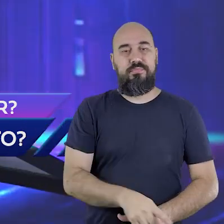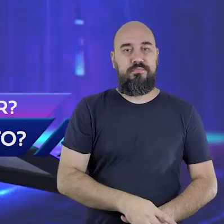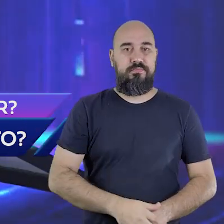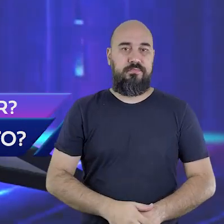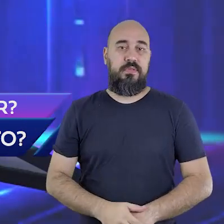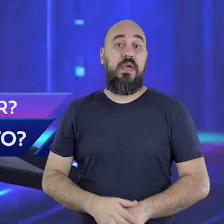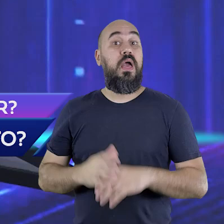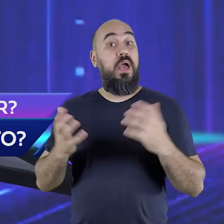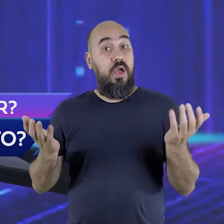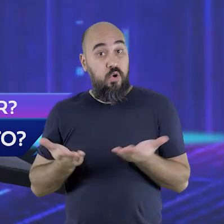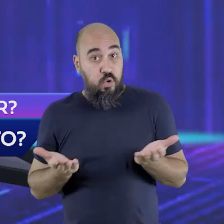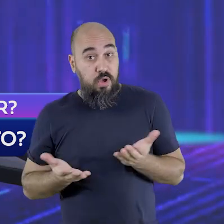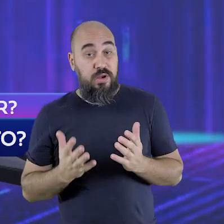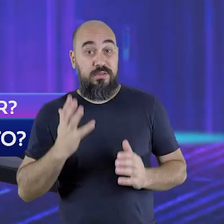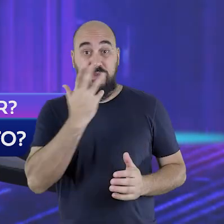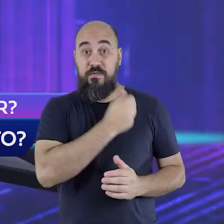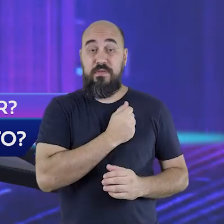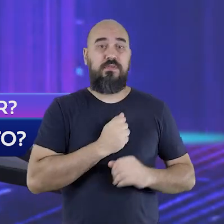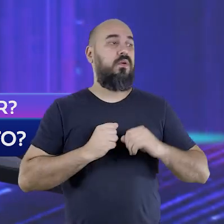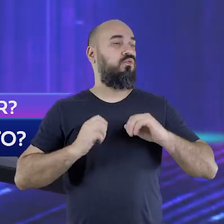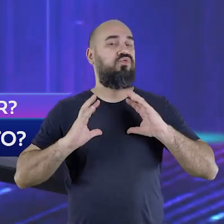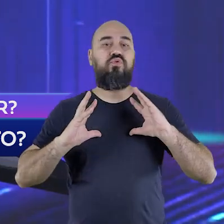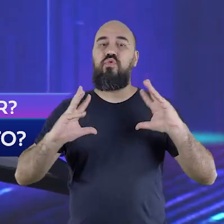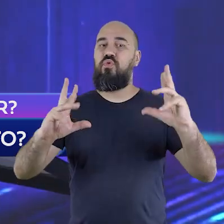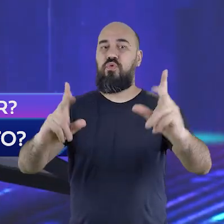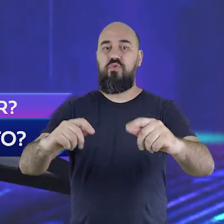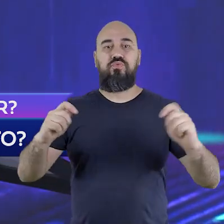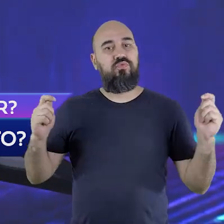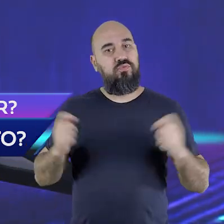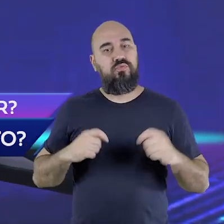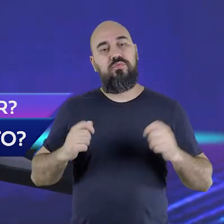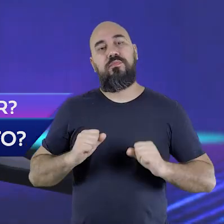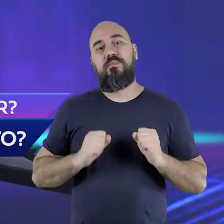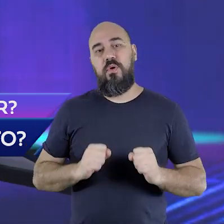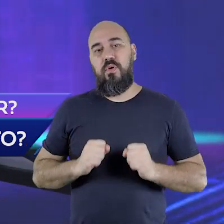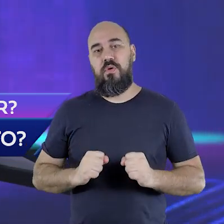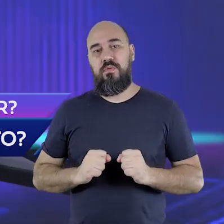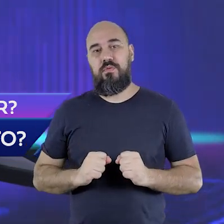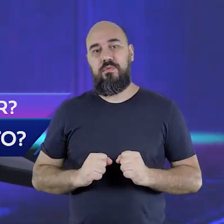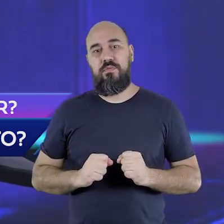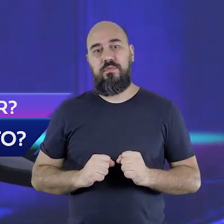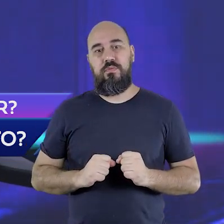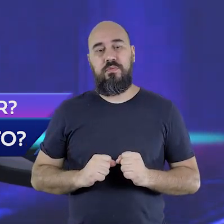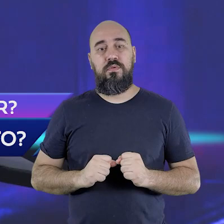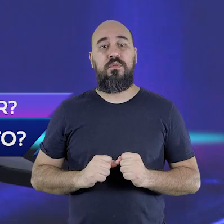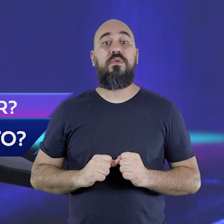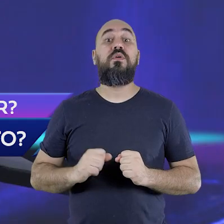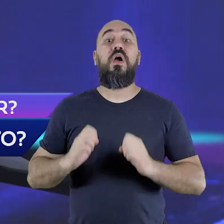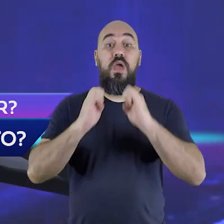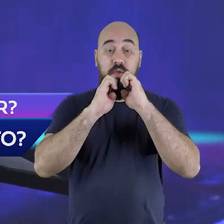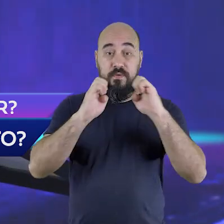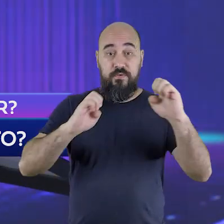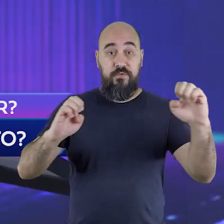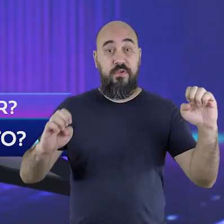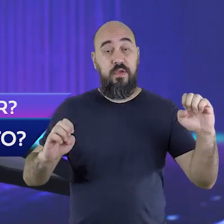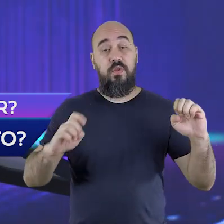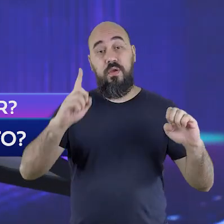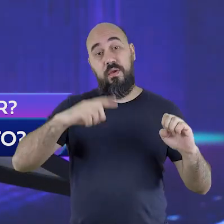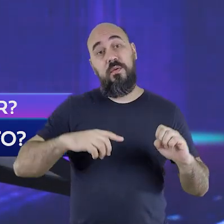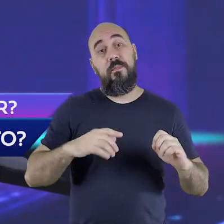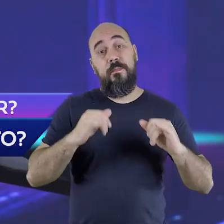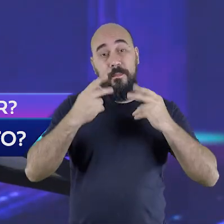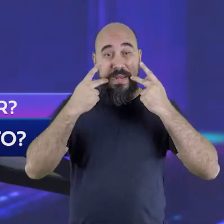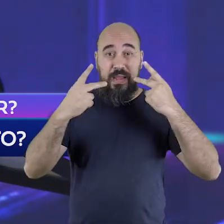individualmente, é possível para qualquer pessoa. O evangelho agora passa a ser pregado a gentios, que eram